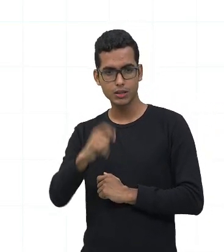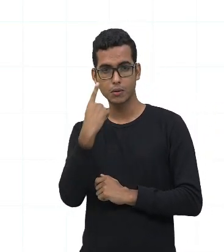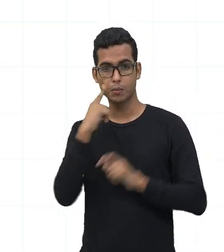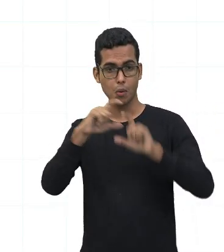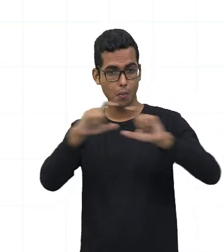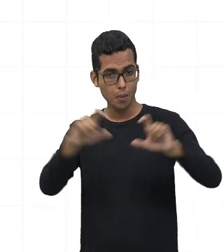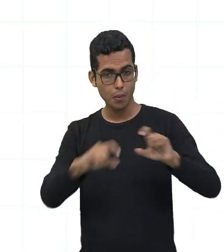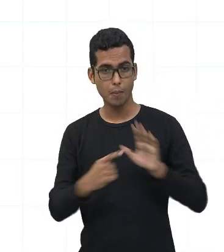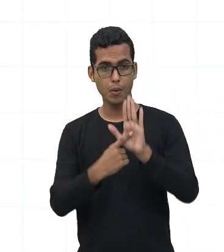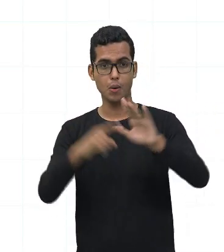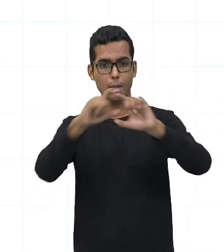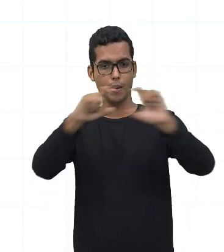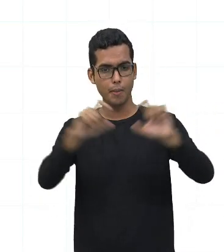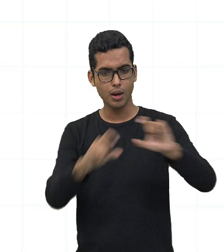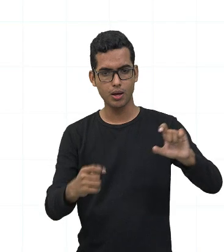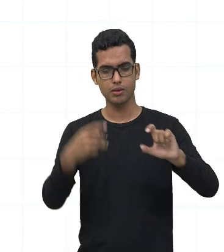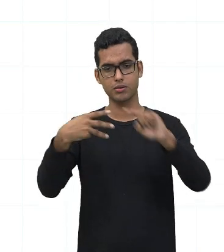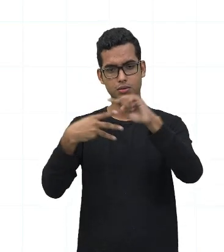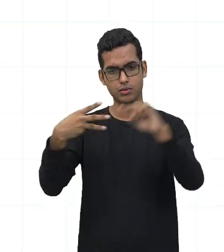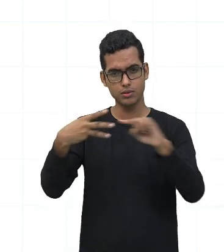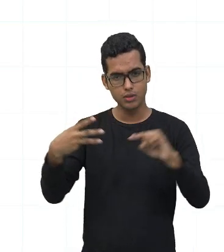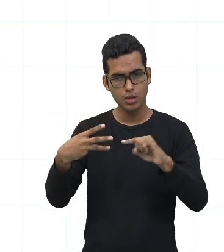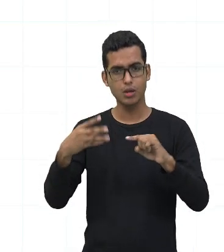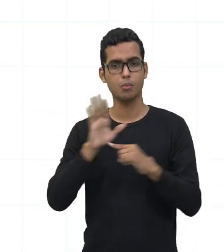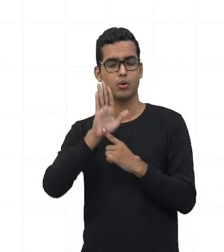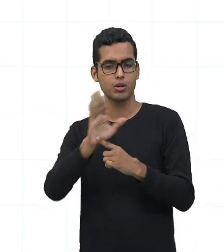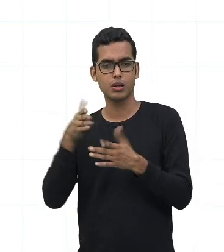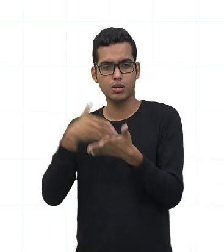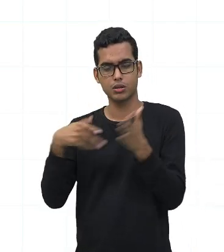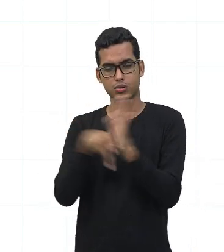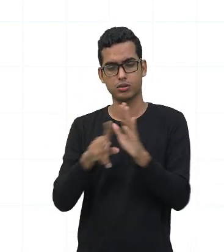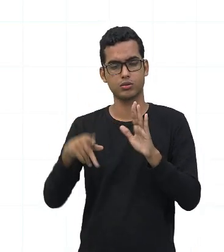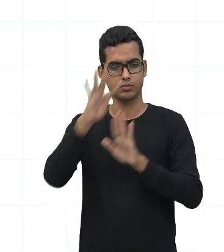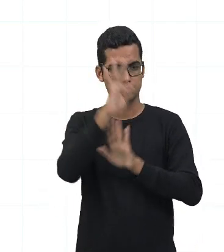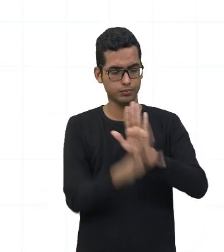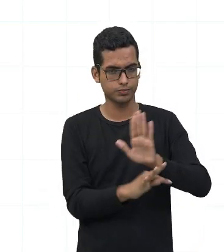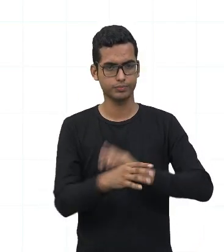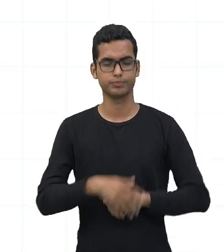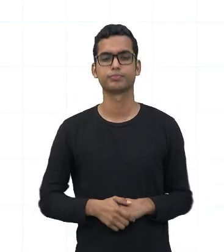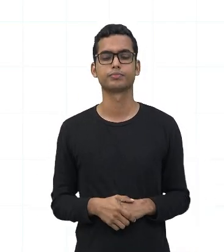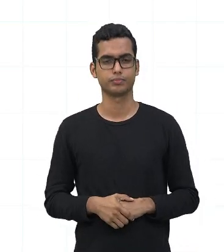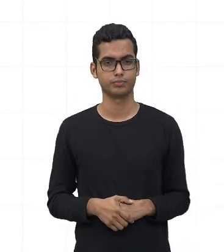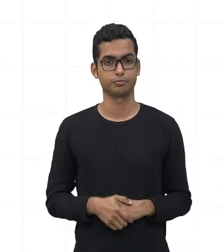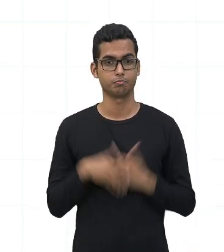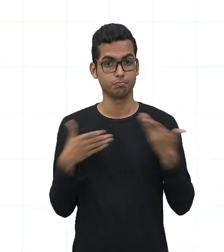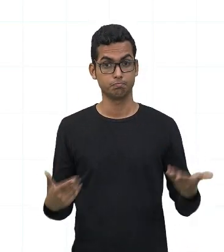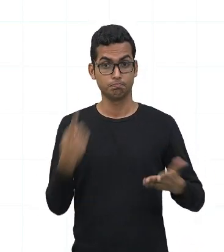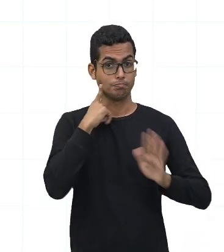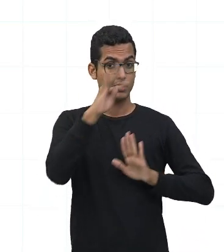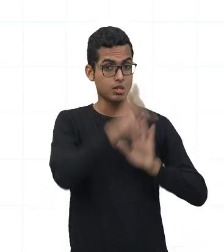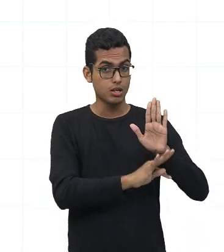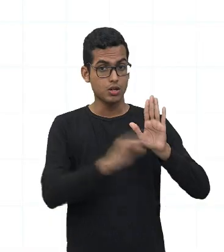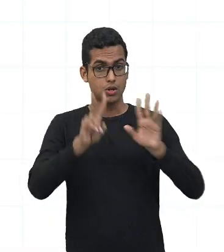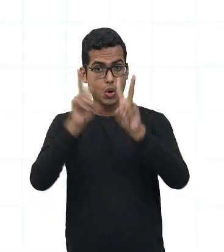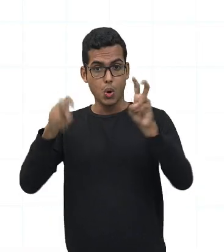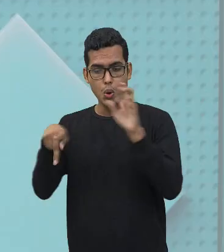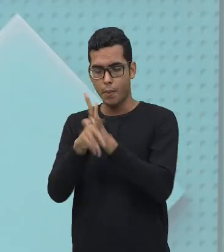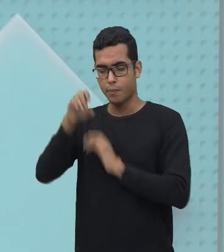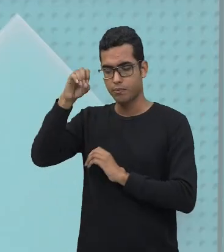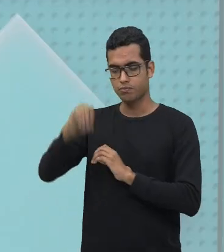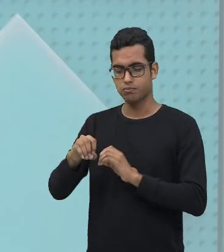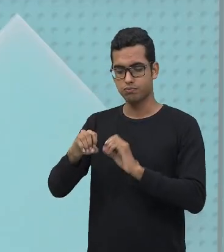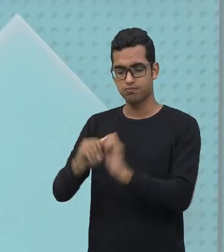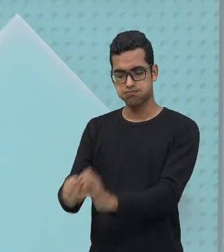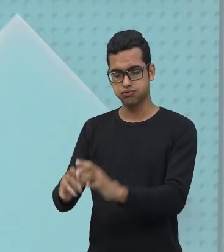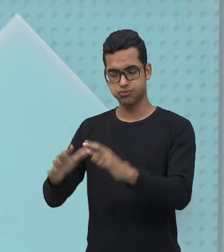Então, nós podemos perceber que esse texto, Esse texto sobre a bomba atômica traz para nós